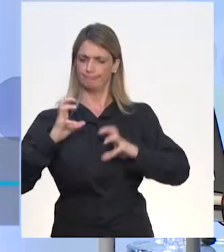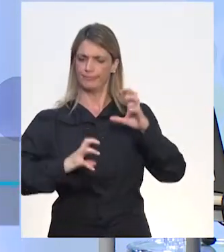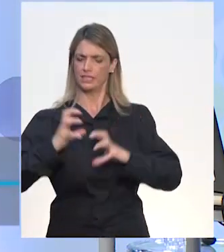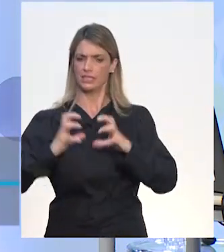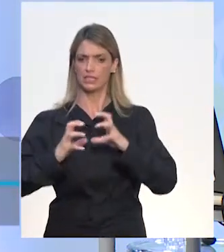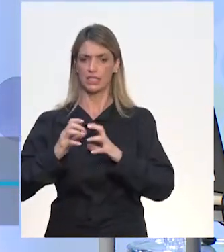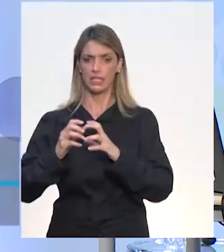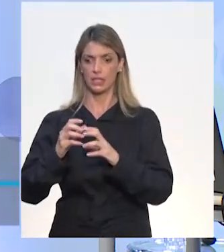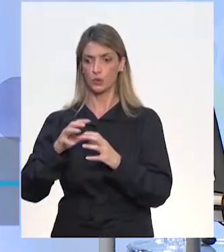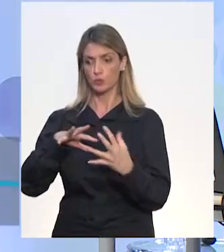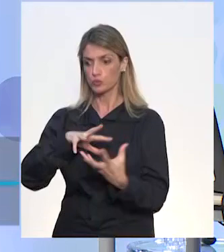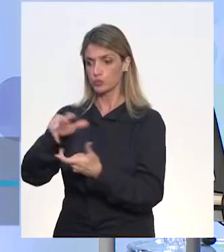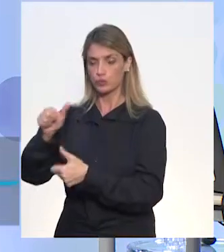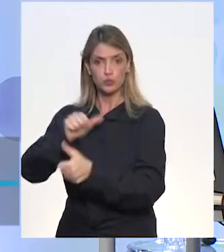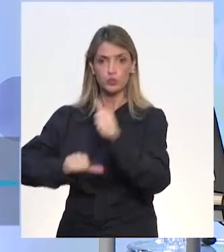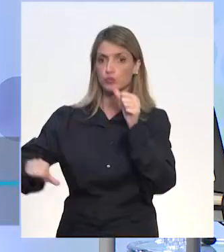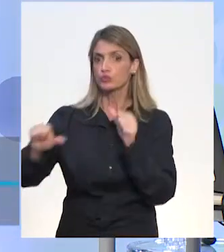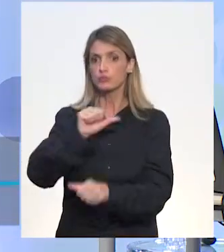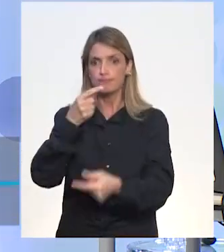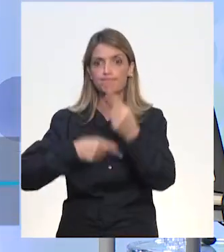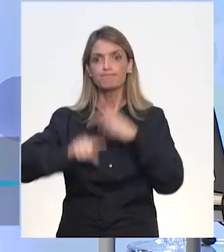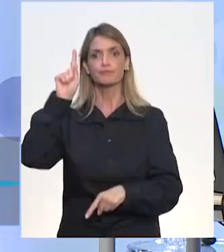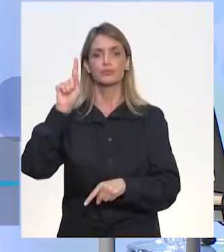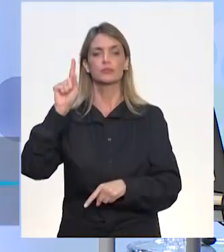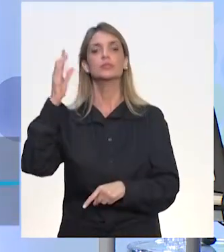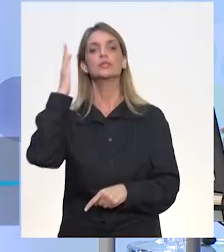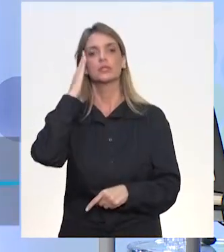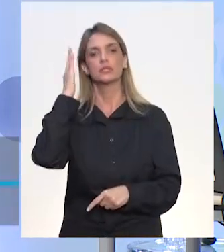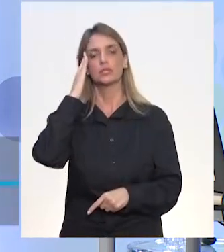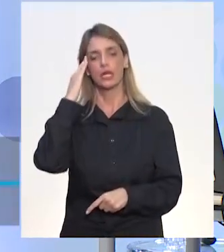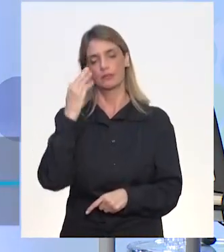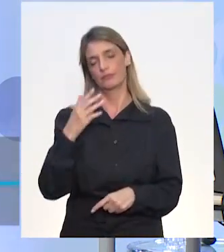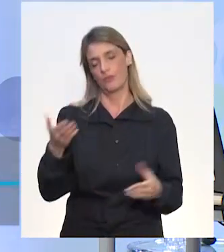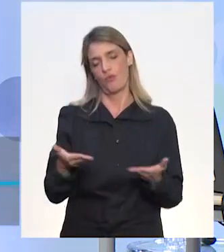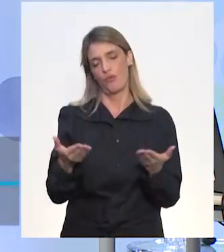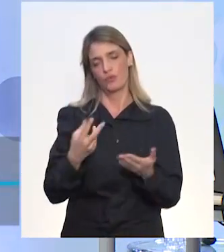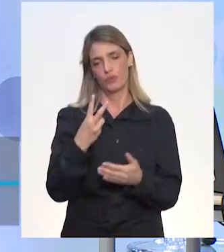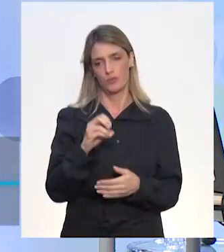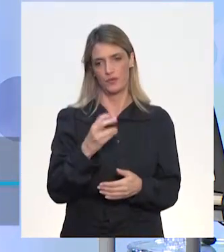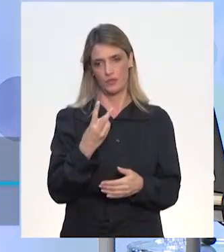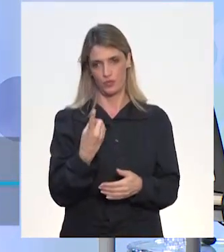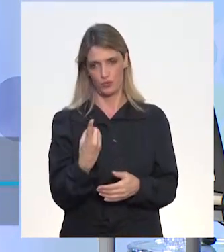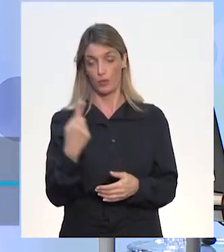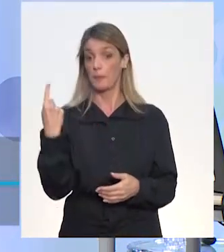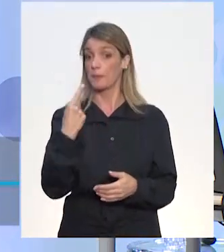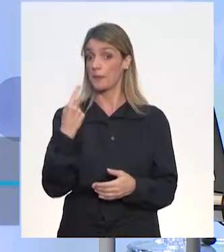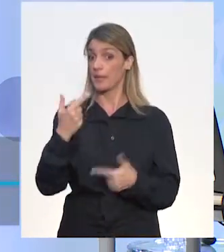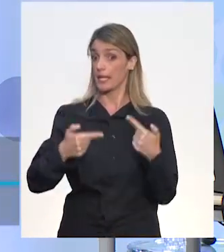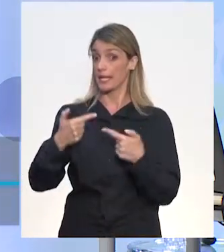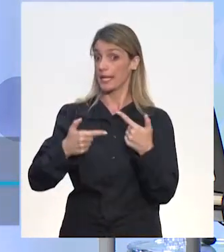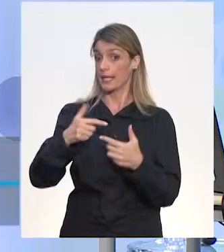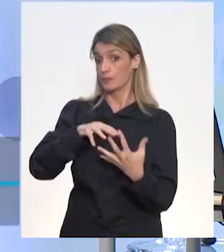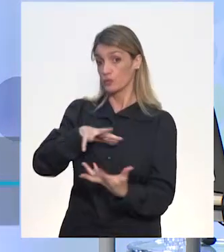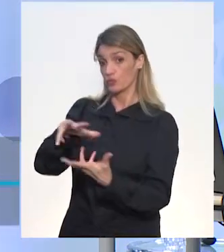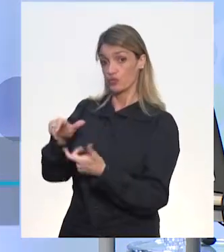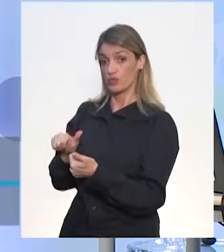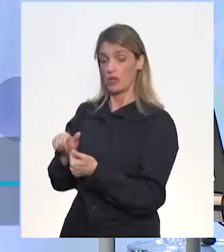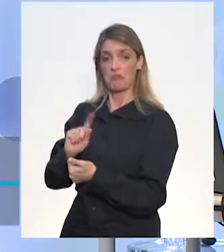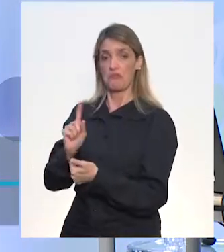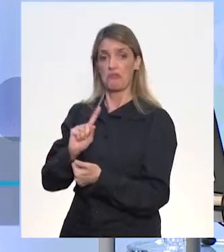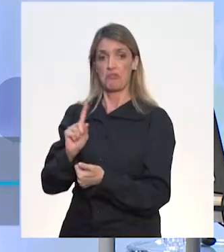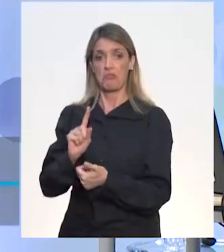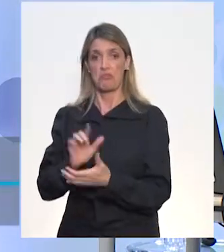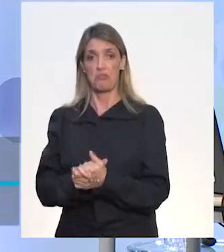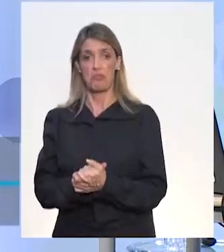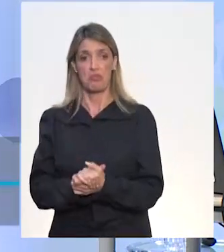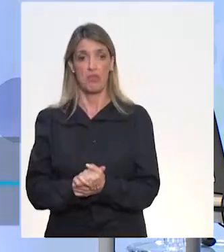tempos. A gente já sabe de antemão, porque a gente está falando de 2021, que a Primeira Guerra Mundial nem definiu todos